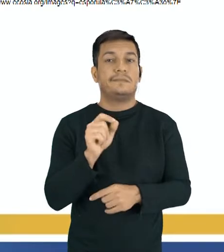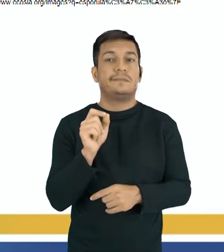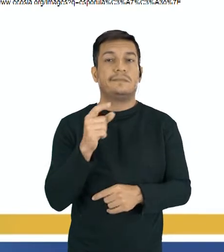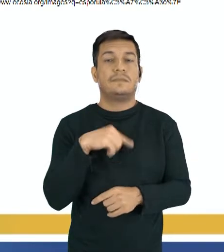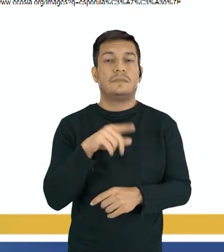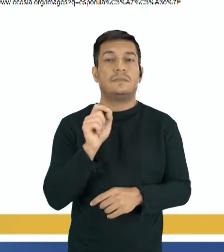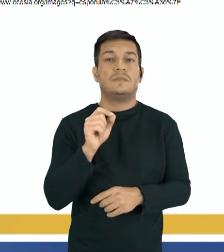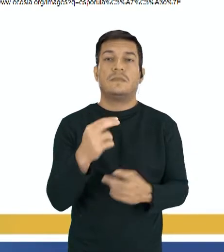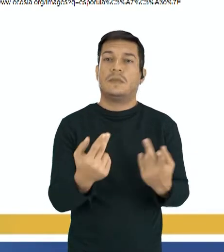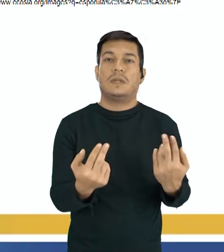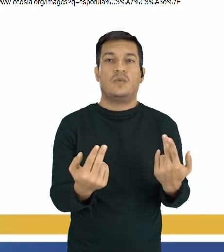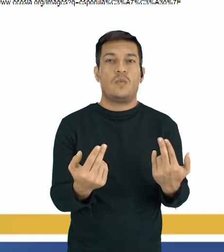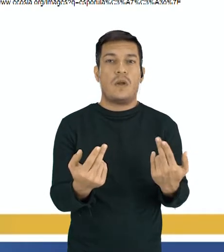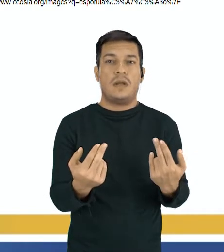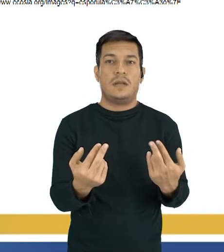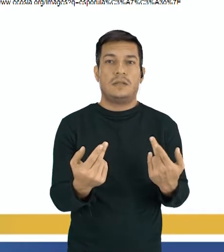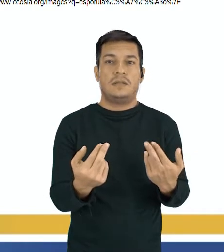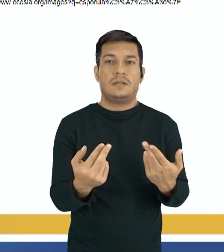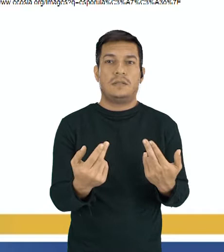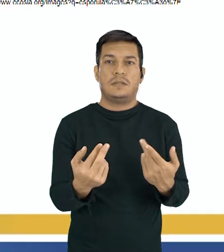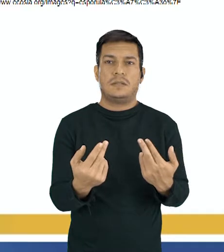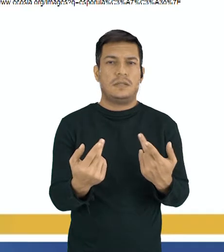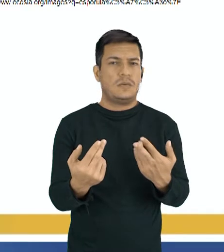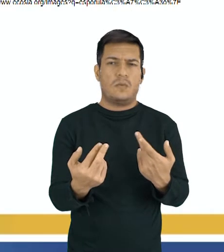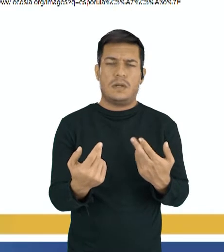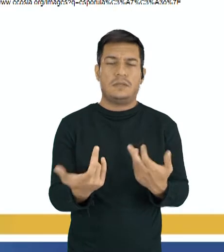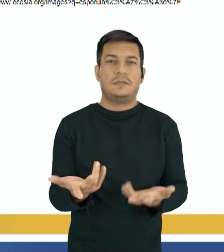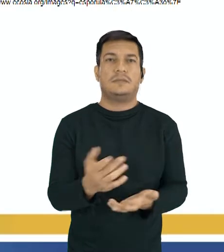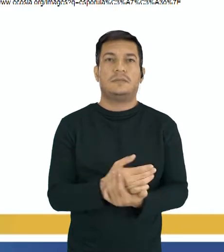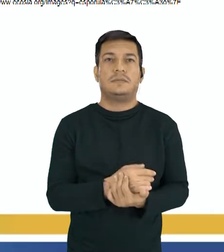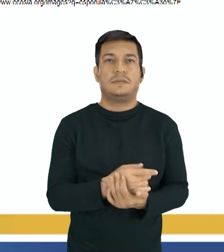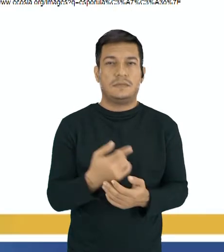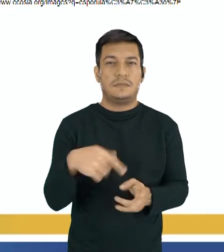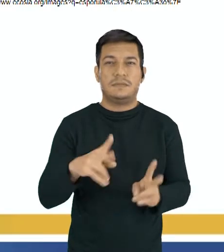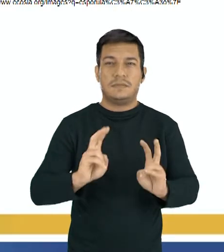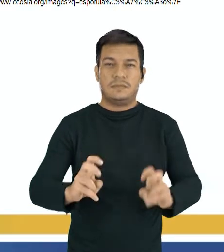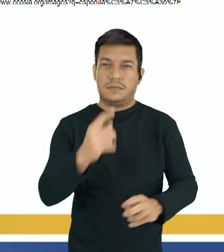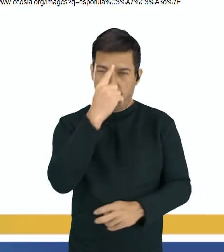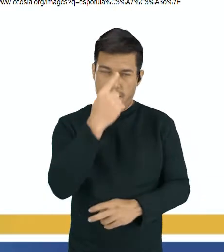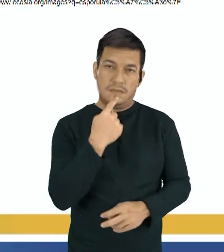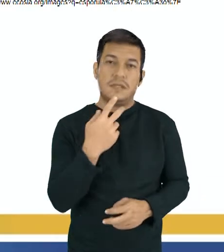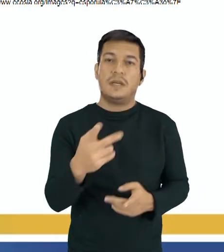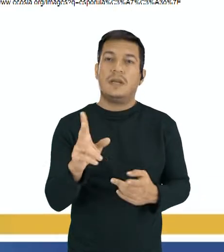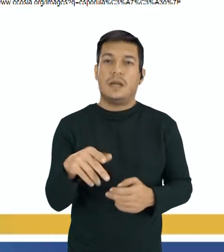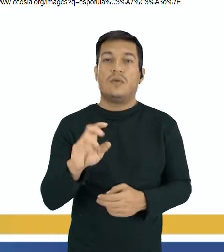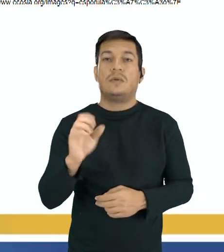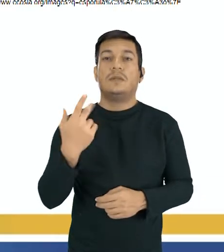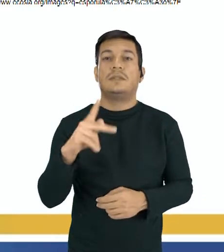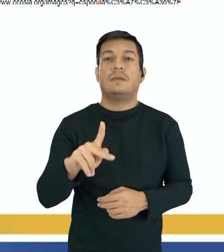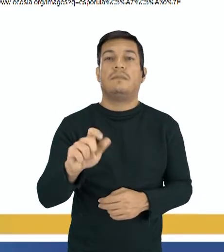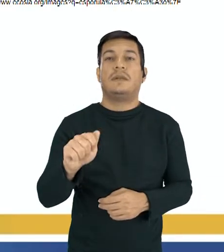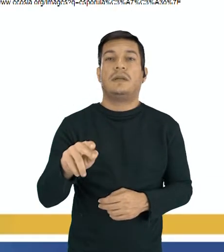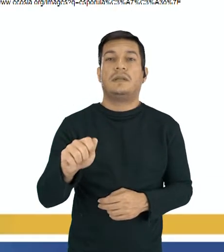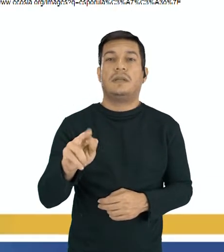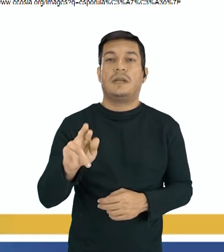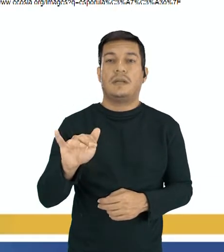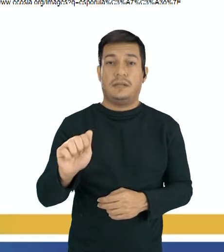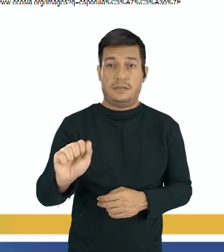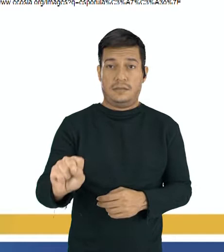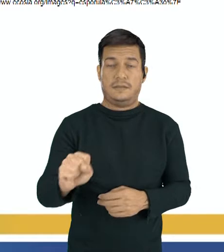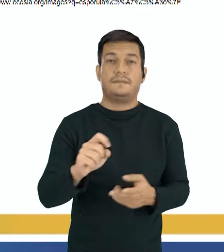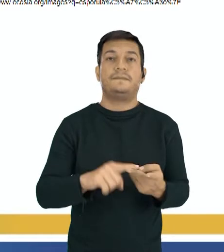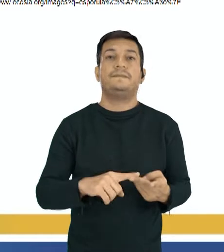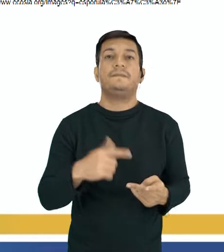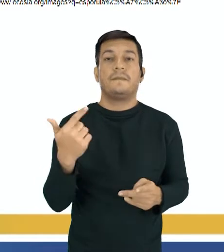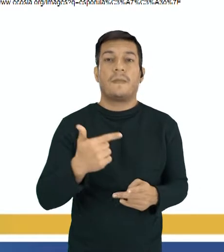são exatamente iguais, eles são cópias daquele indivíduo original. Isso é comum nas planárias, que são animais plateumintos.